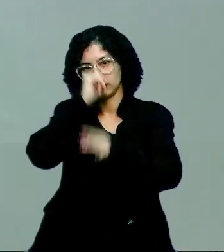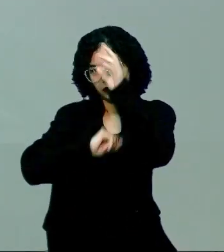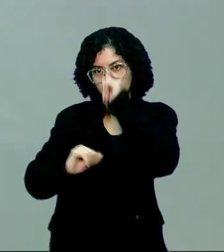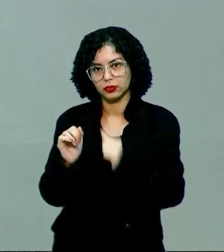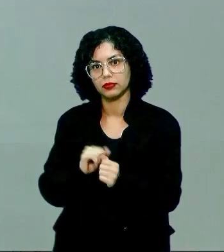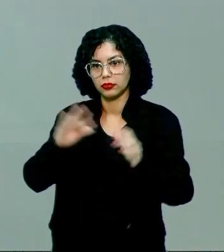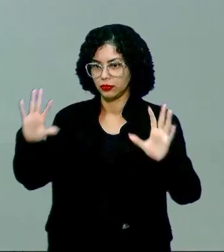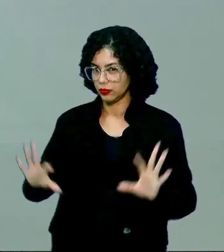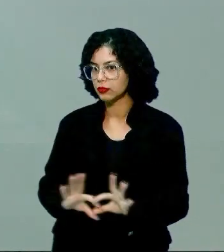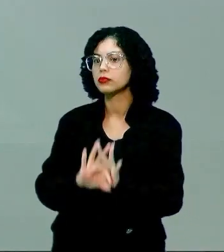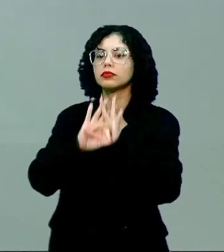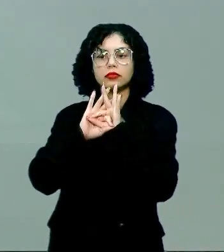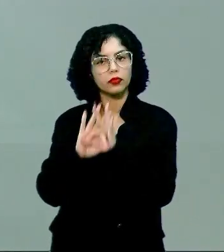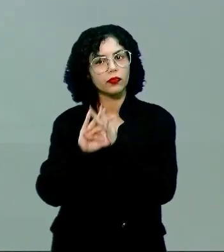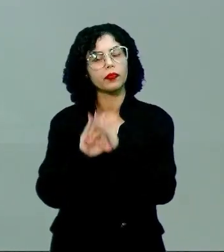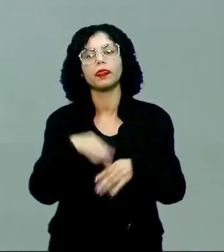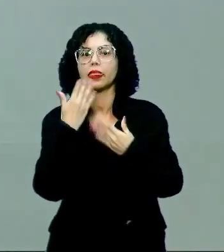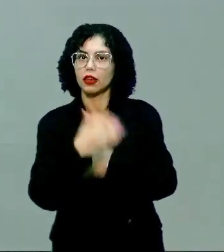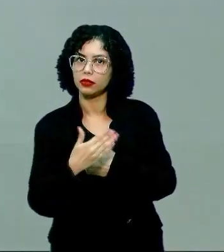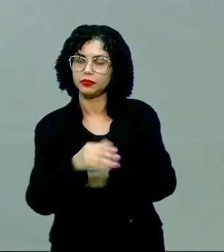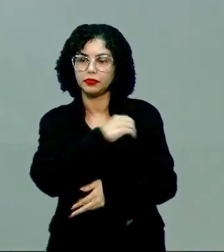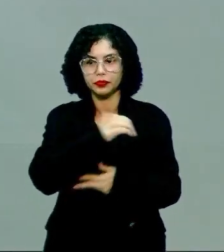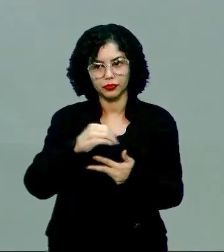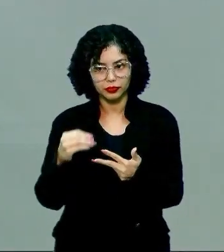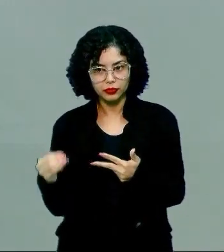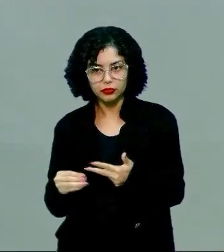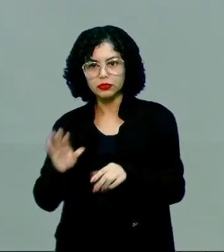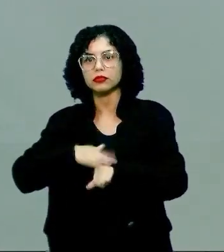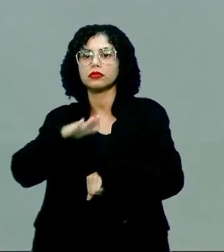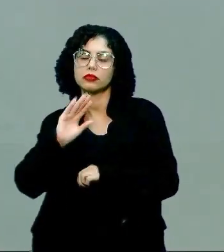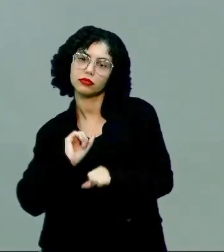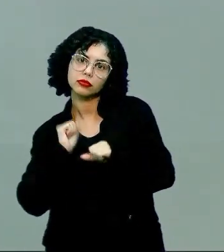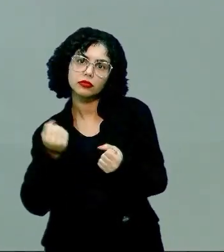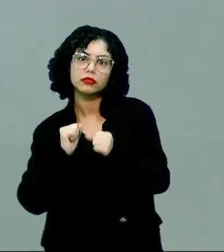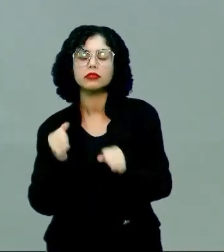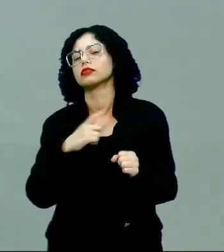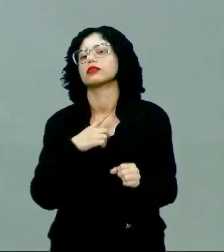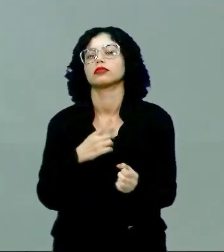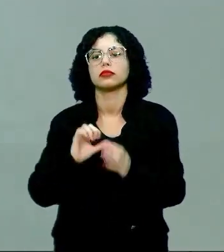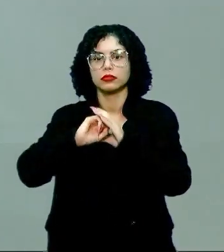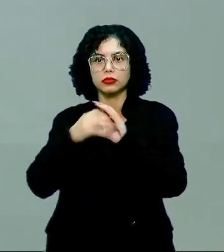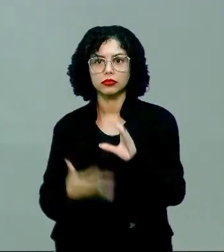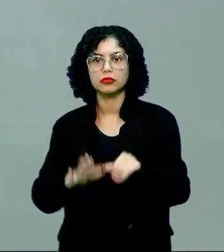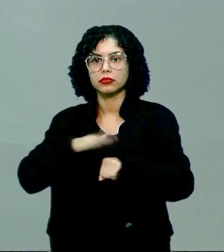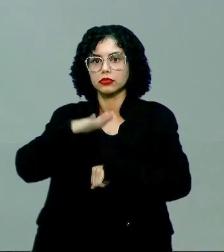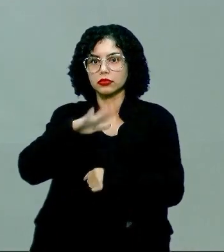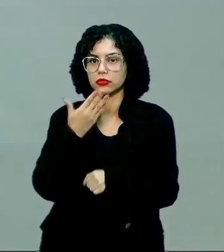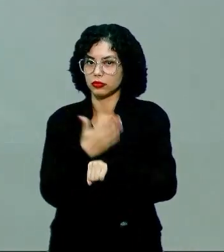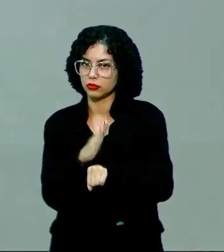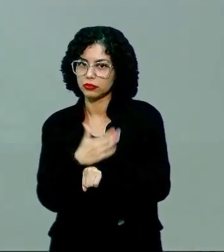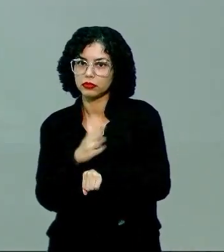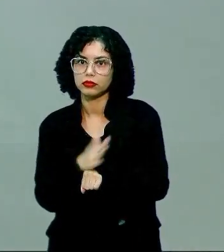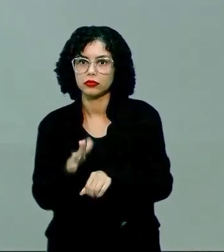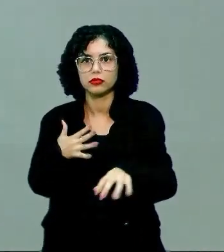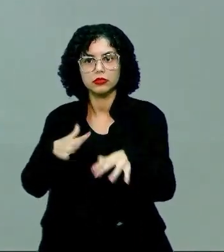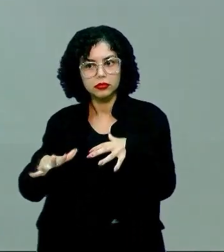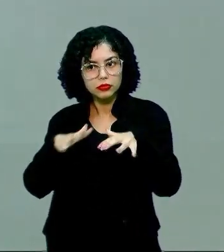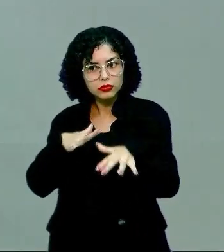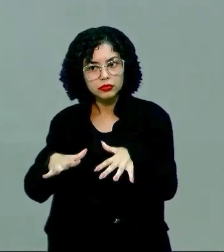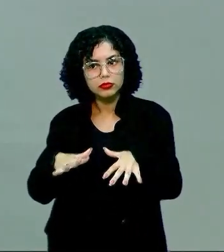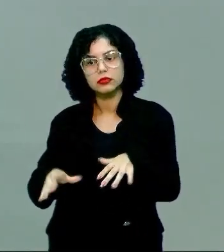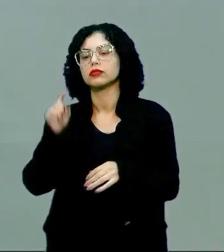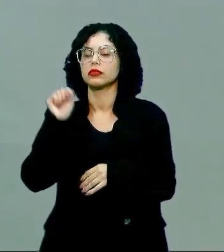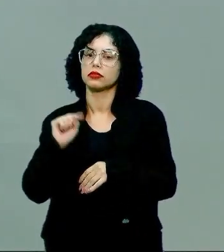conhecimento e correlacionar a prova do Enem por mais que a educação física tem esse caráter mais prático né mais de movimento